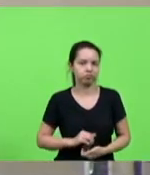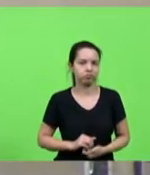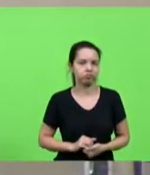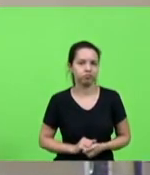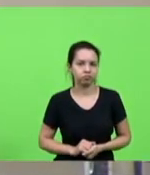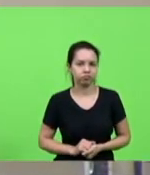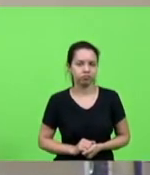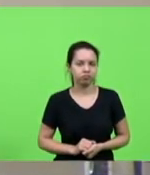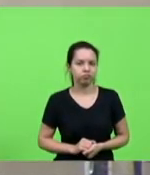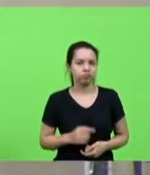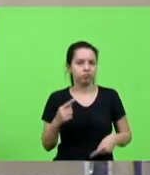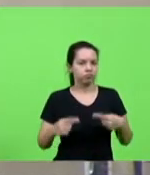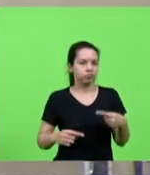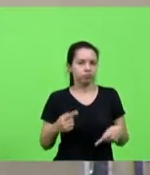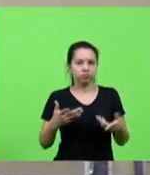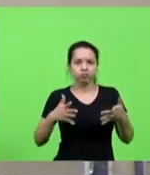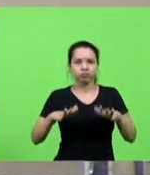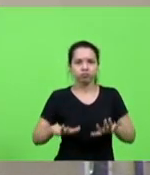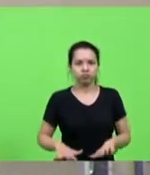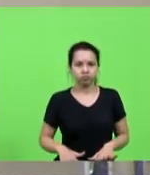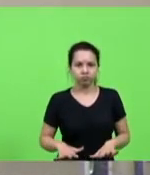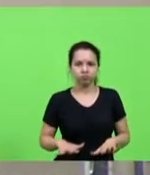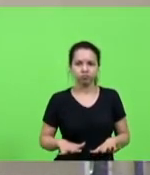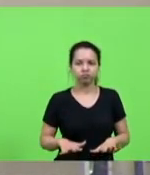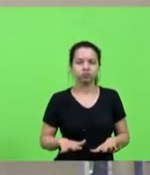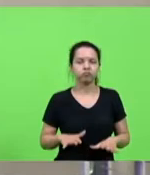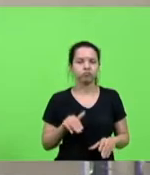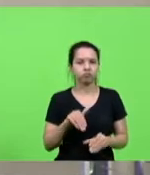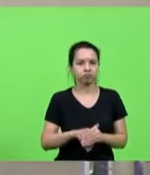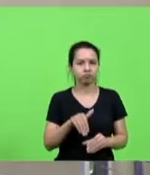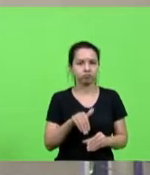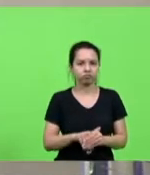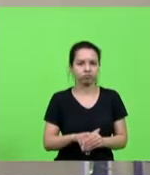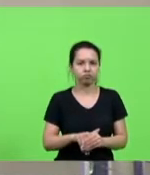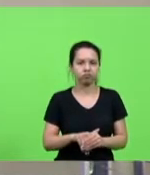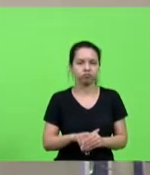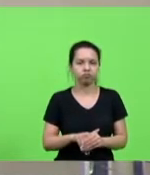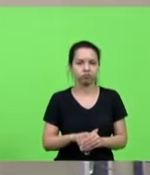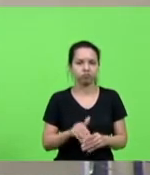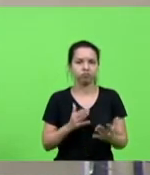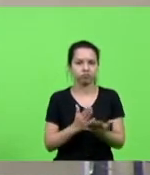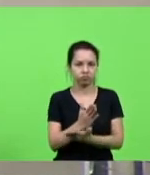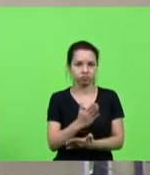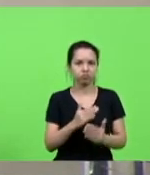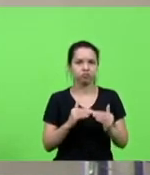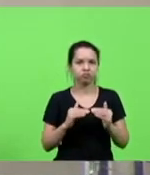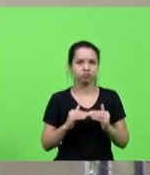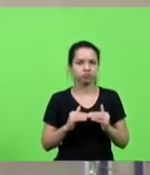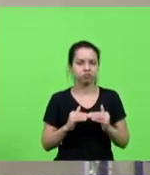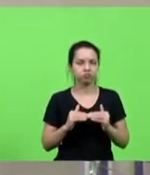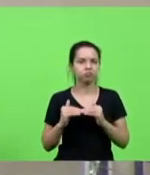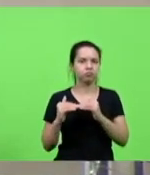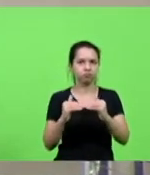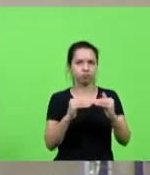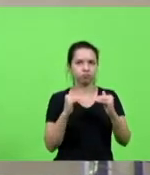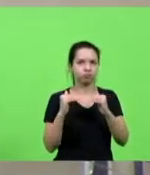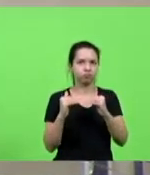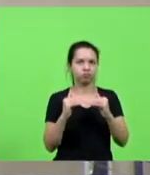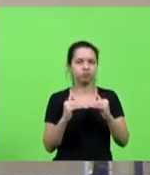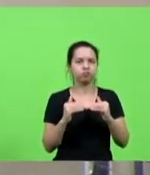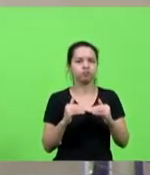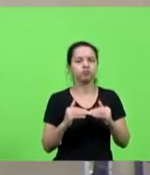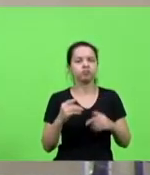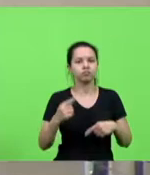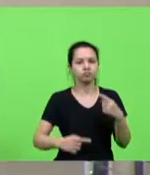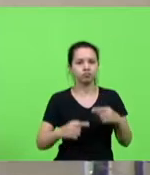Não havendo mais quem queira discutir, em votação. Deputados que aprovam, permaneçam como se encontram. Aprovado por unanimidade. Discussão e